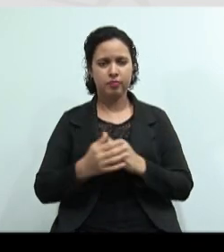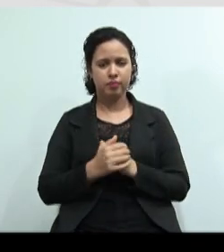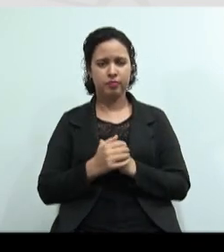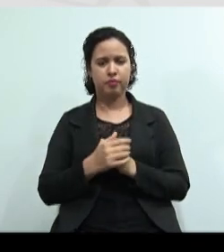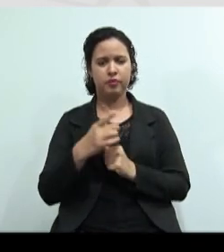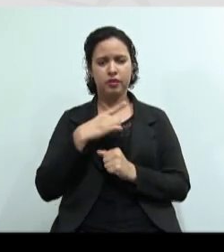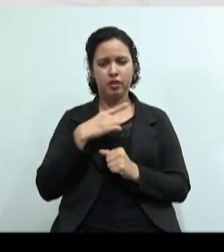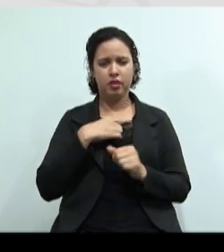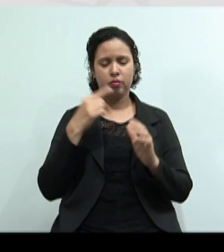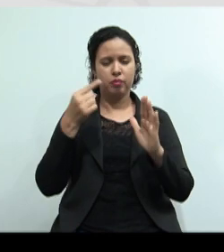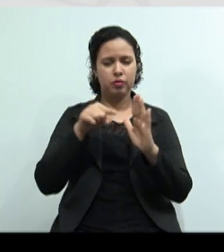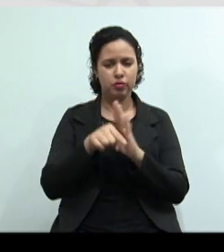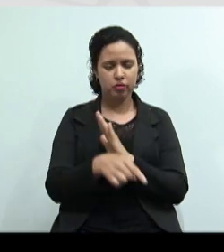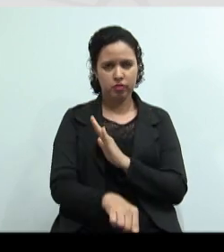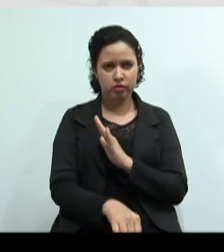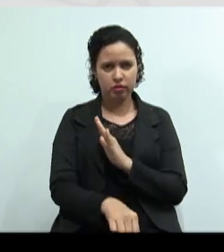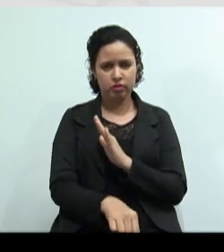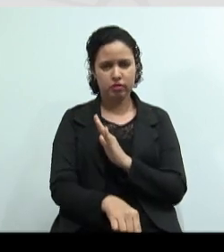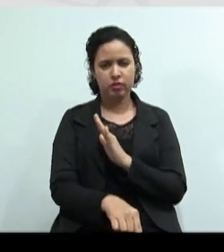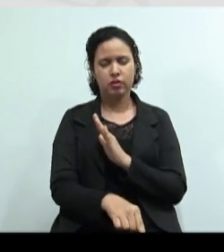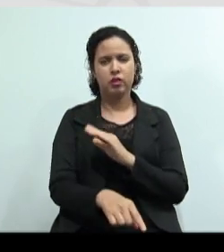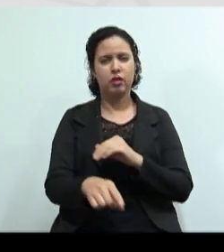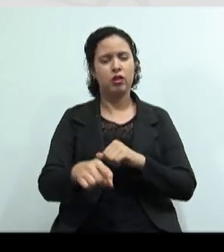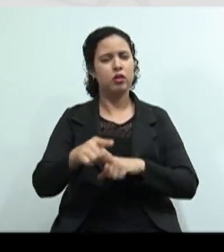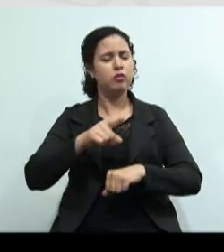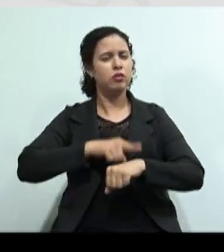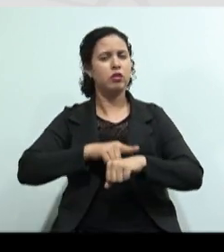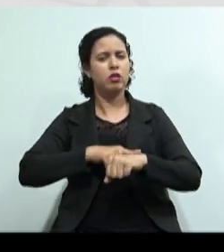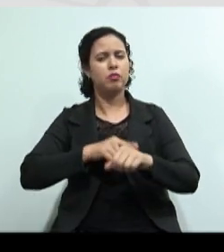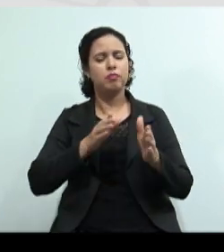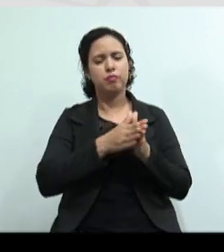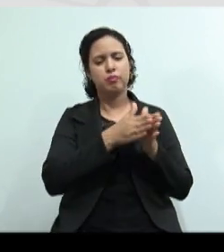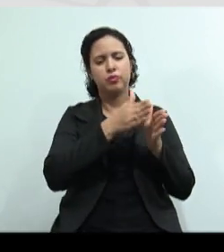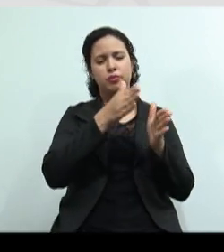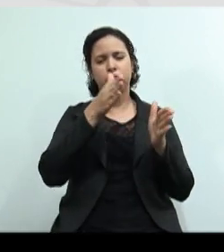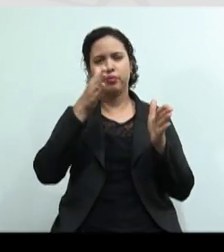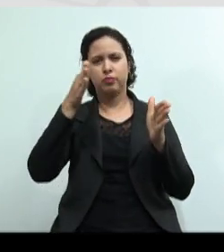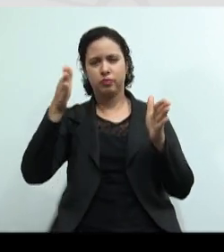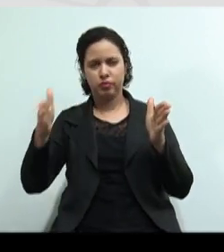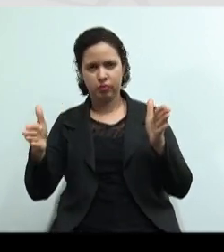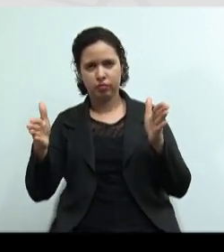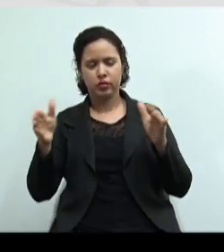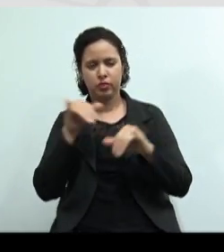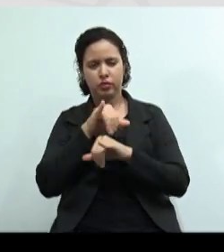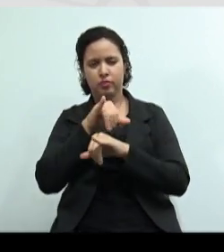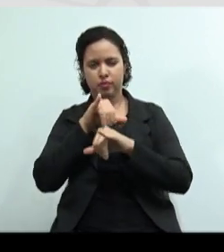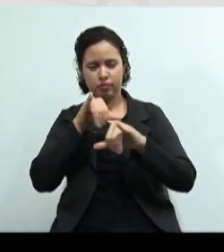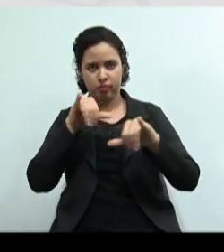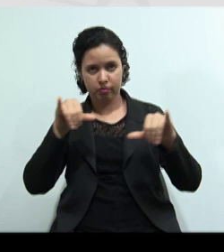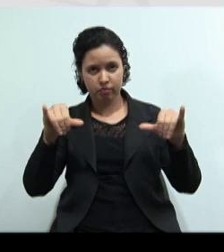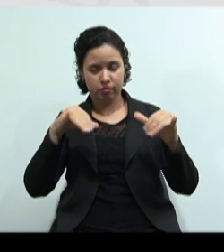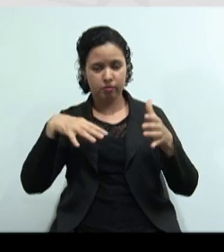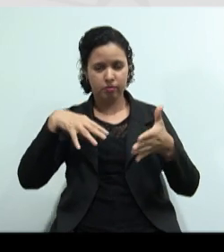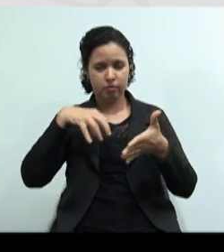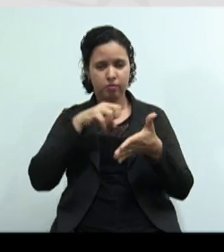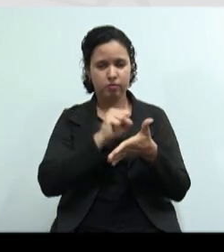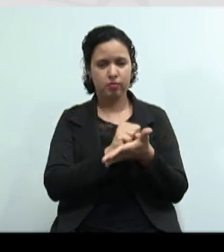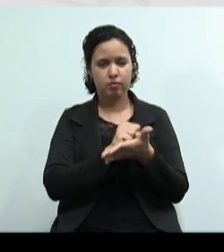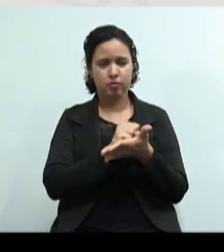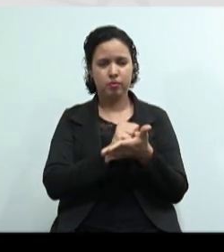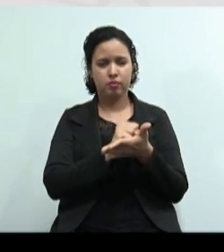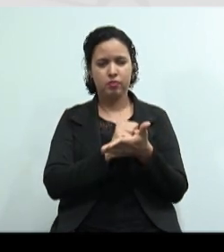Temos a profundidade e a periodicidade de informações desejadas do sistema contábil da empresa, o porte